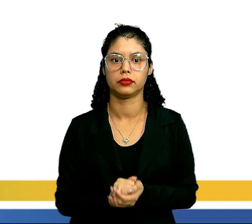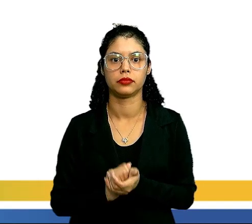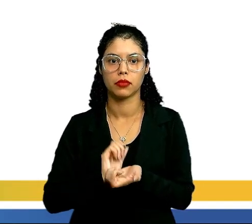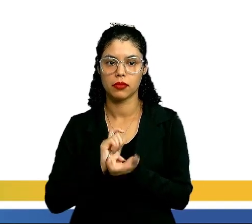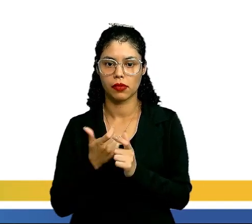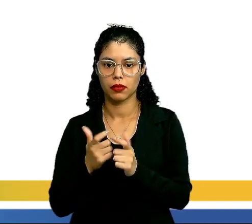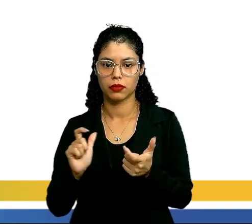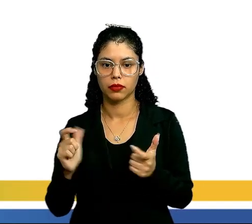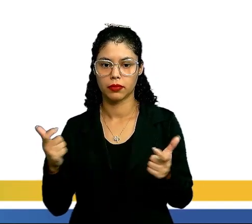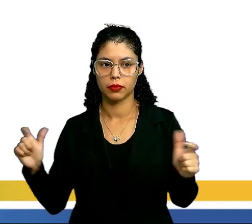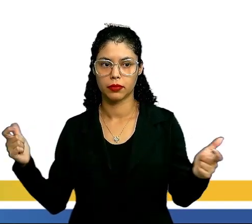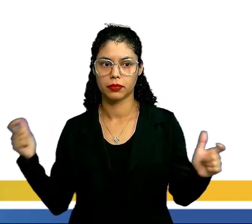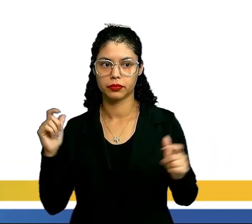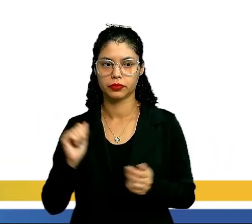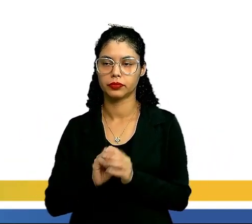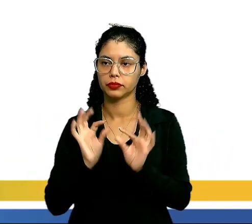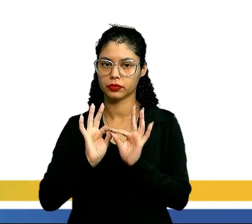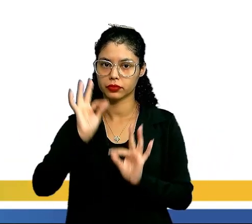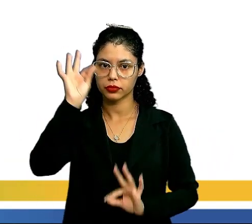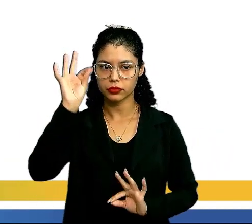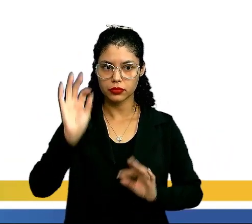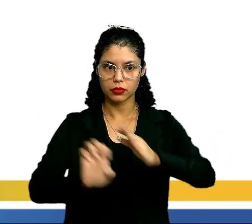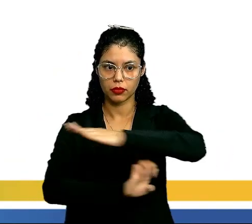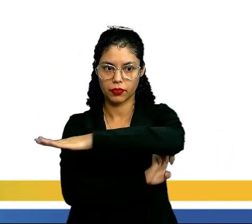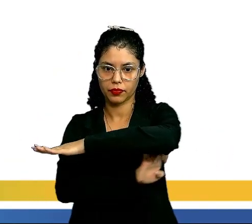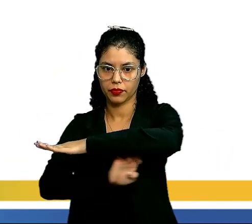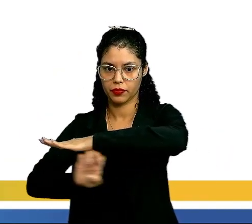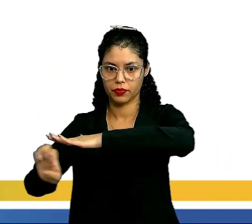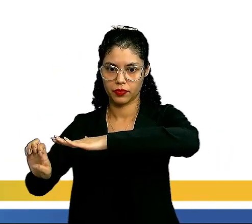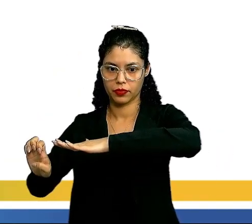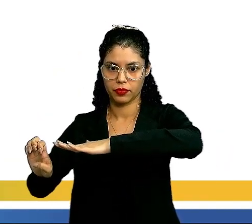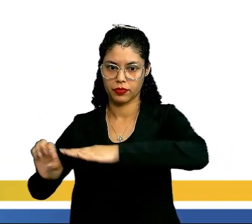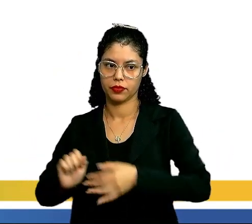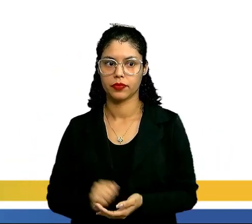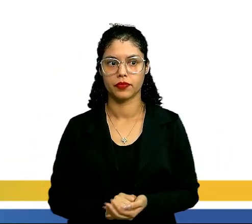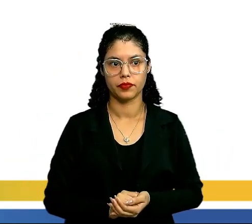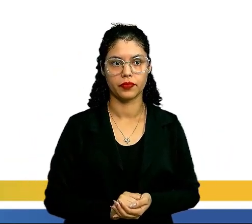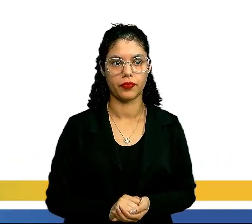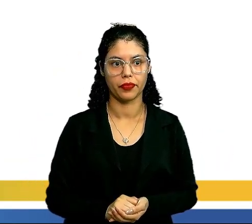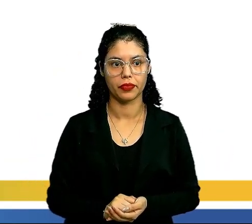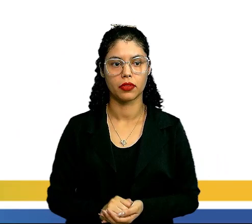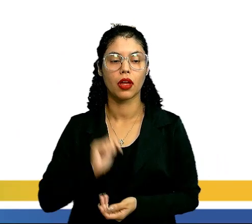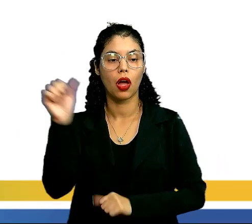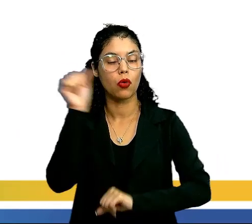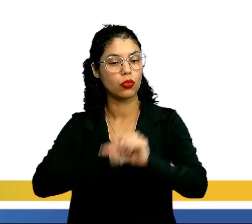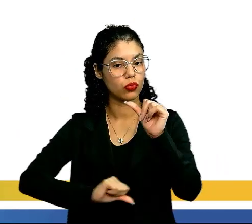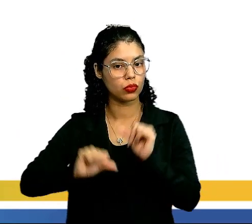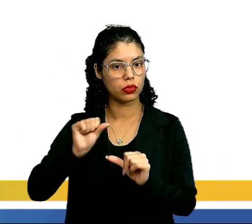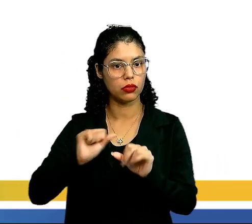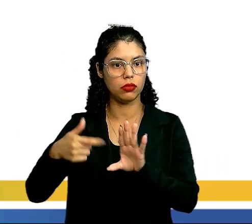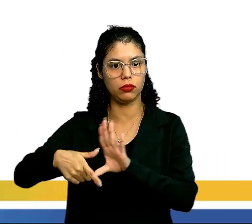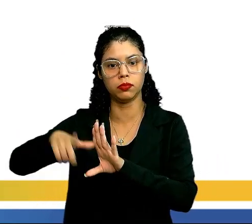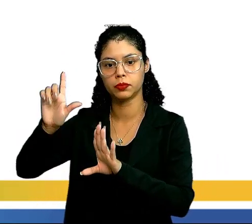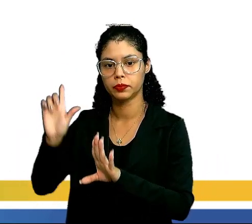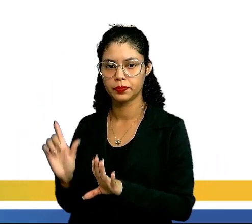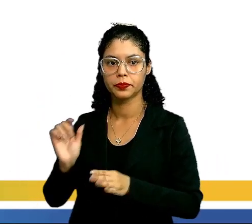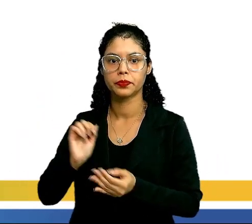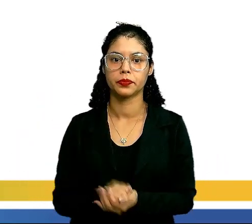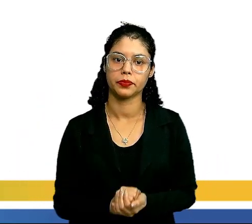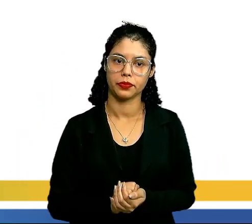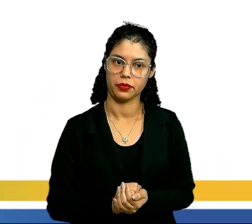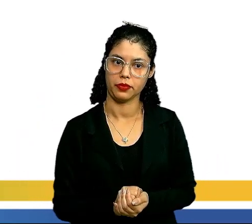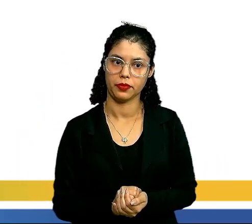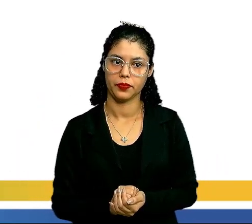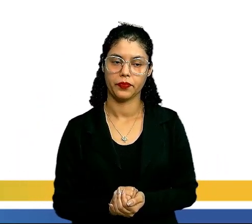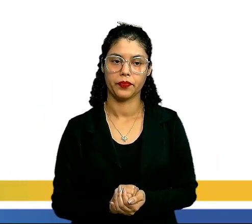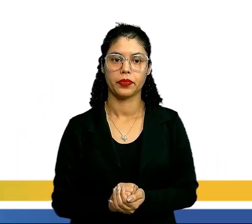decrescem a partir da linha do Equador, ficando dessa forma, Ao contrário da projeção de